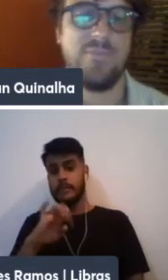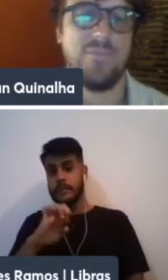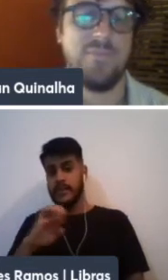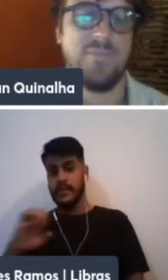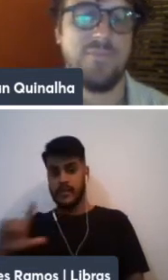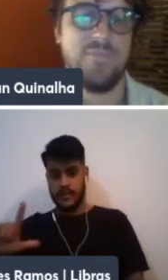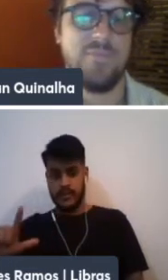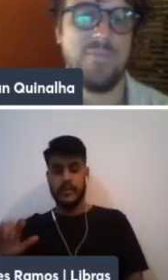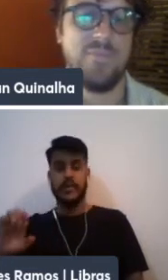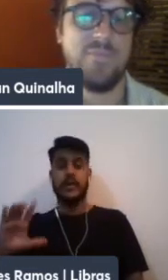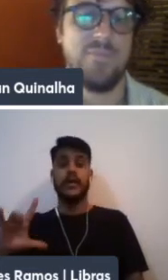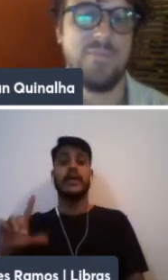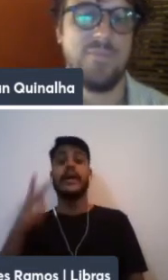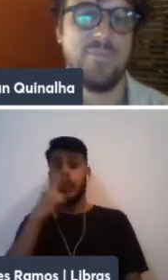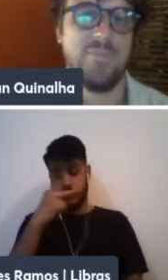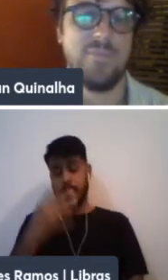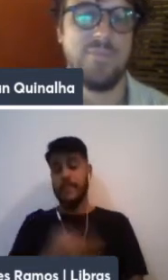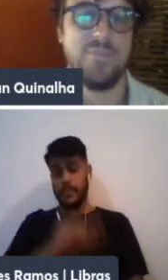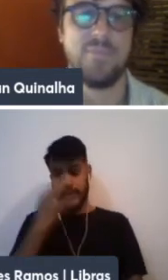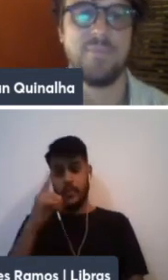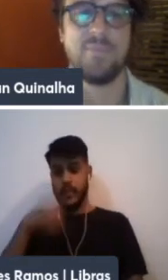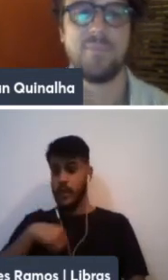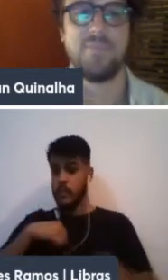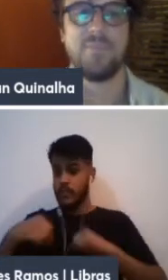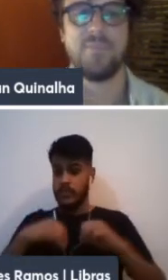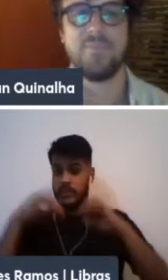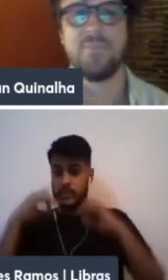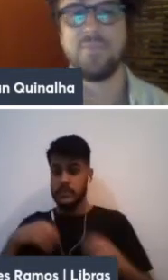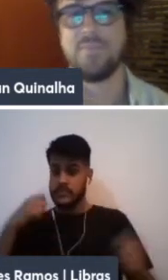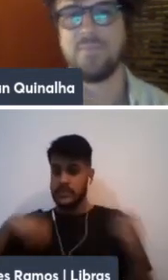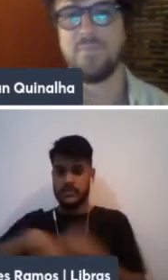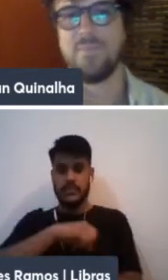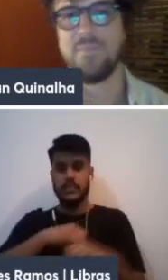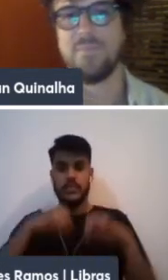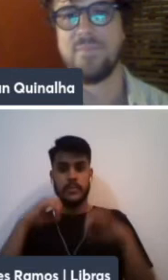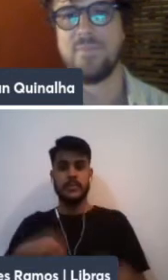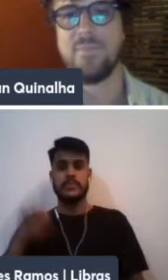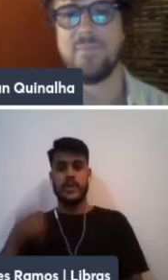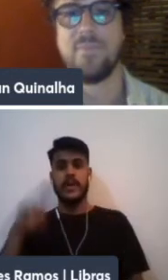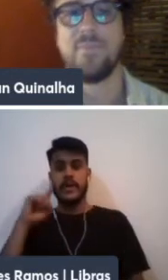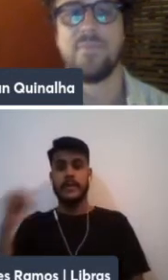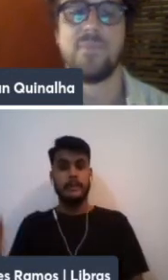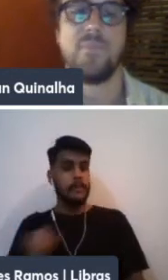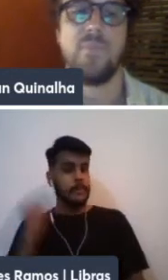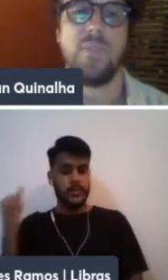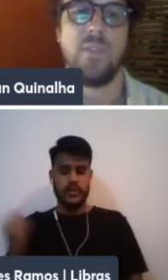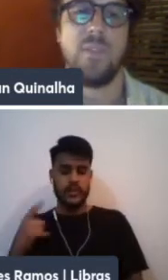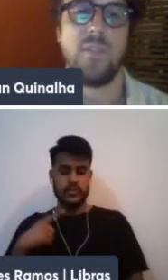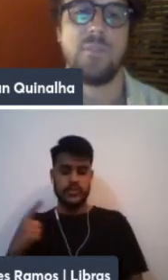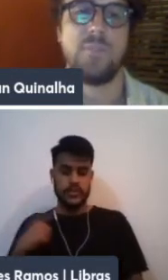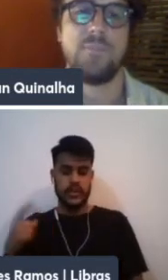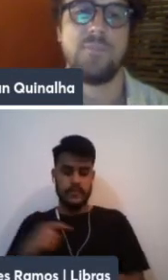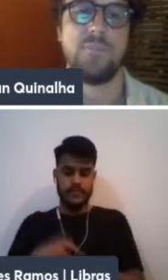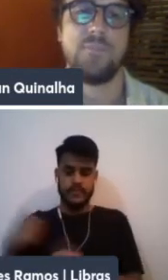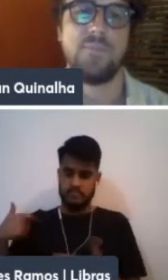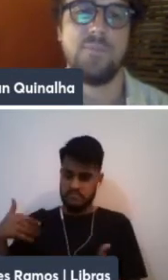mais transformador, mais importante que nós tivemos, né, nesses últimos tempos.